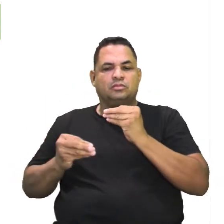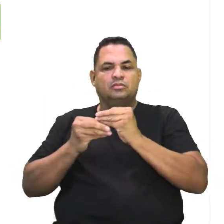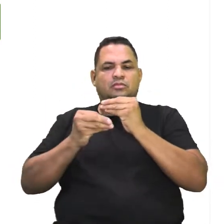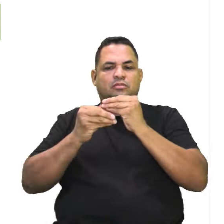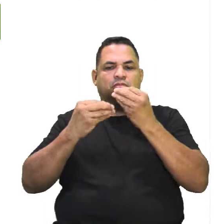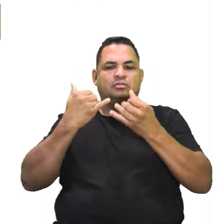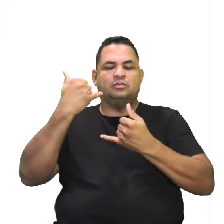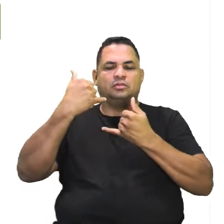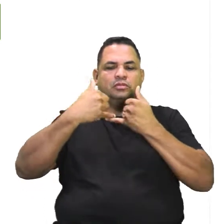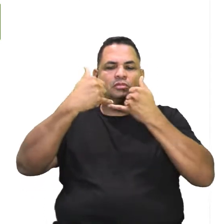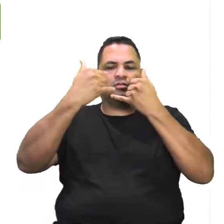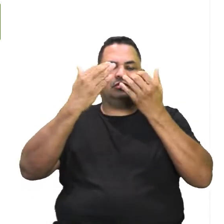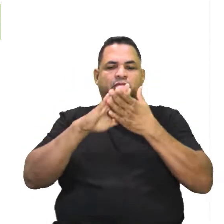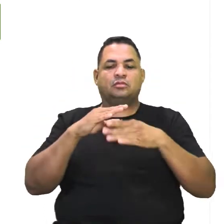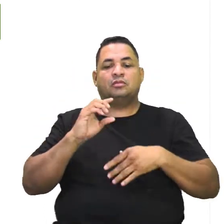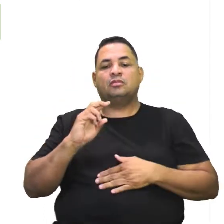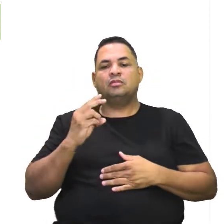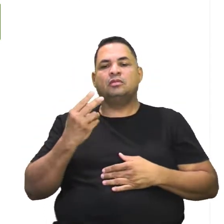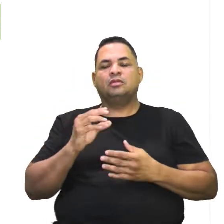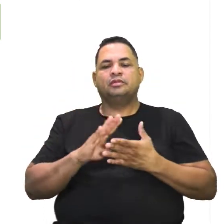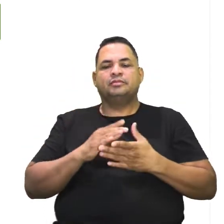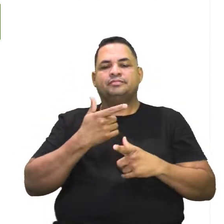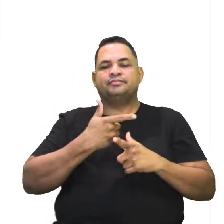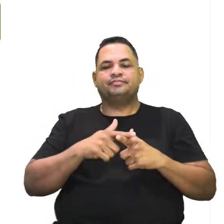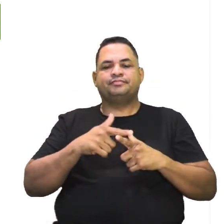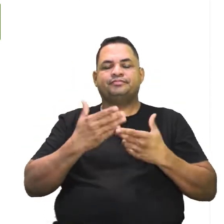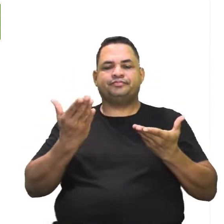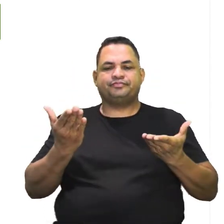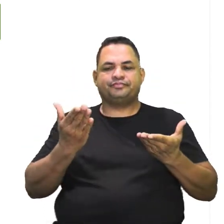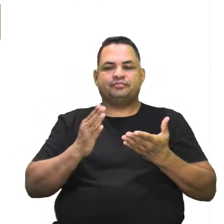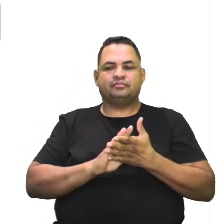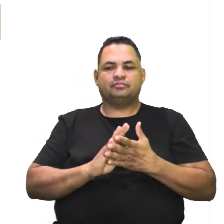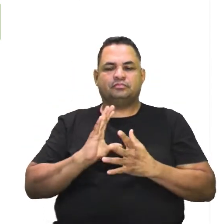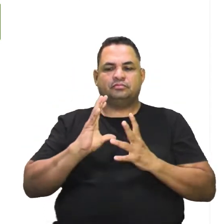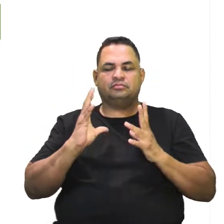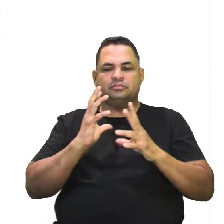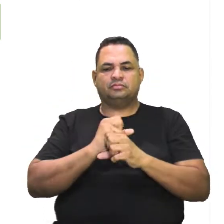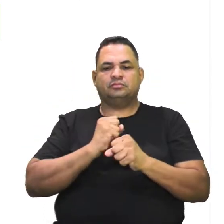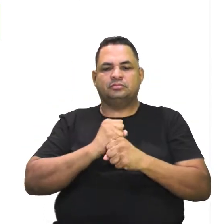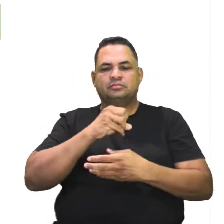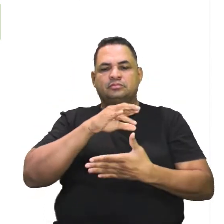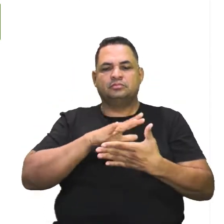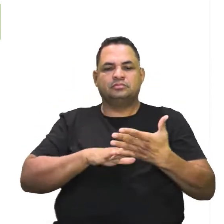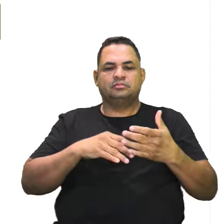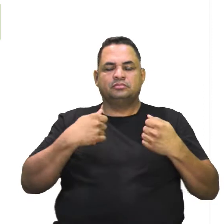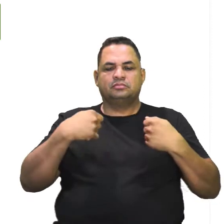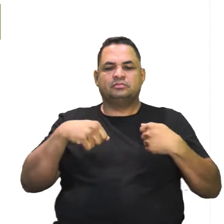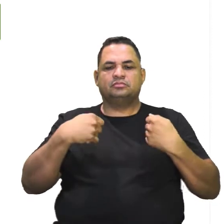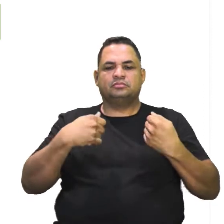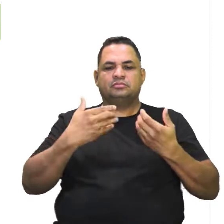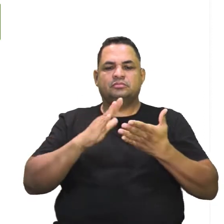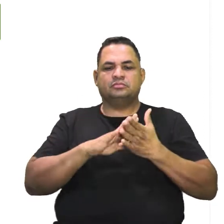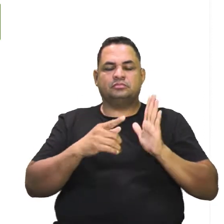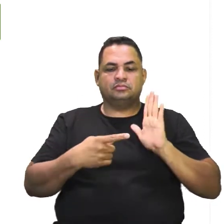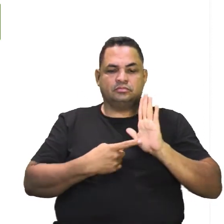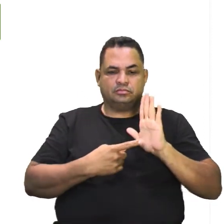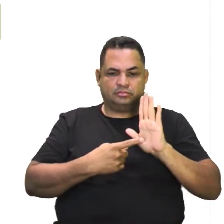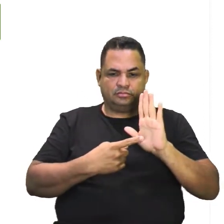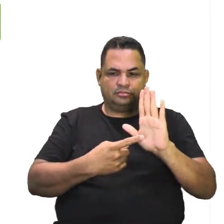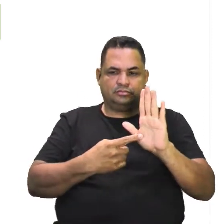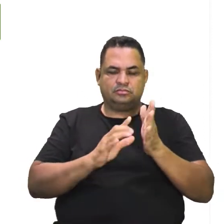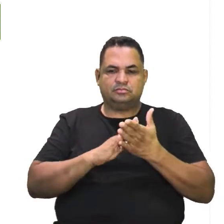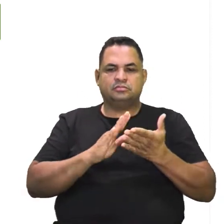E aí é importante, tá? O problema que você está resolvendo na atividade, ele tem que